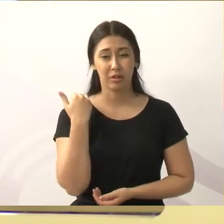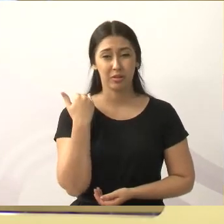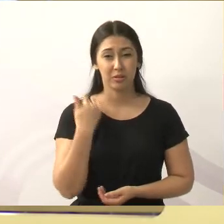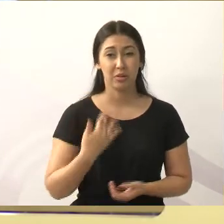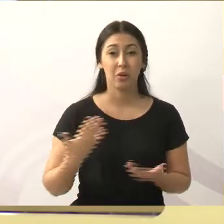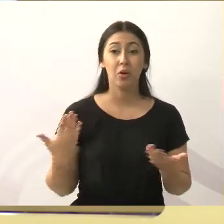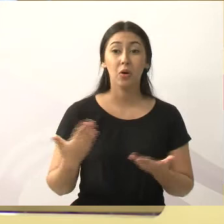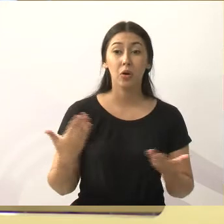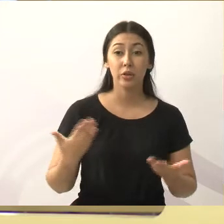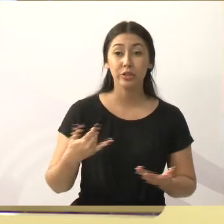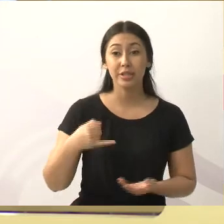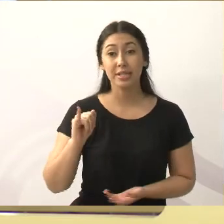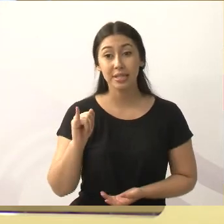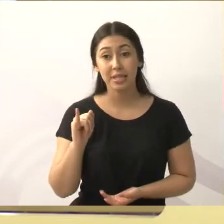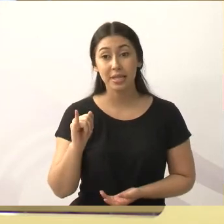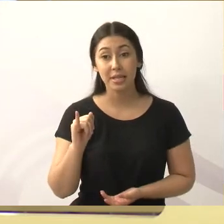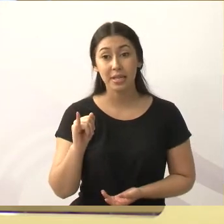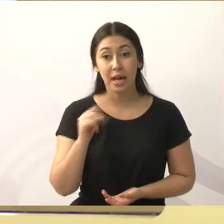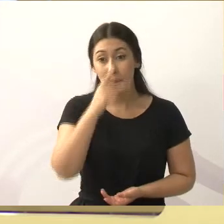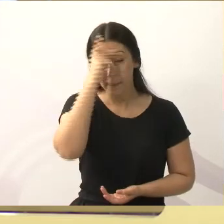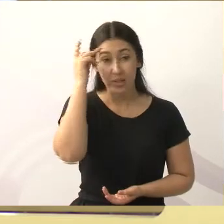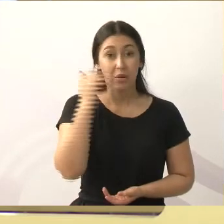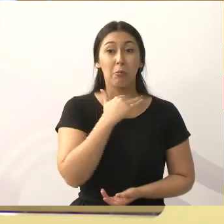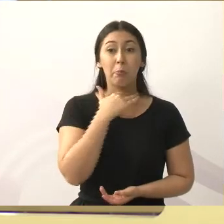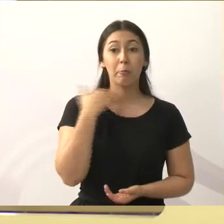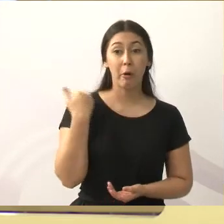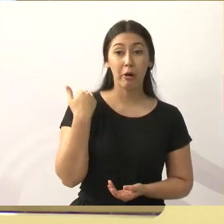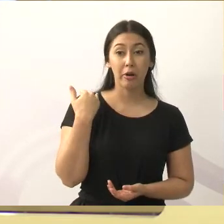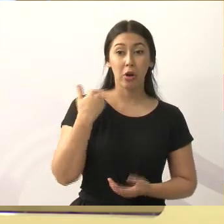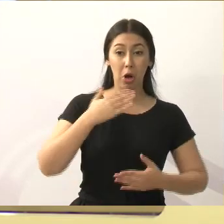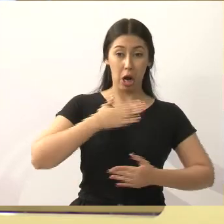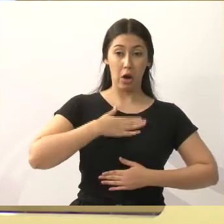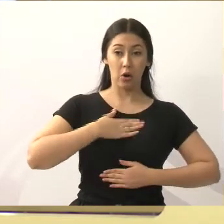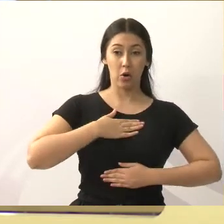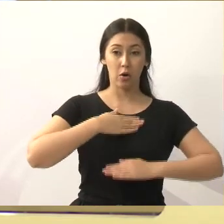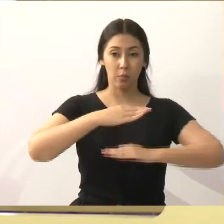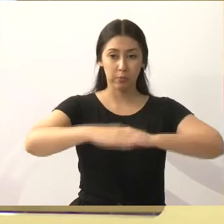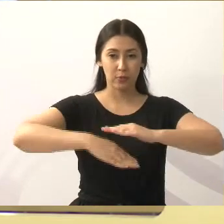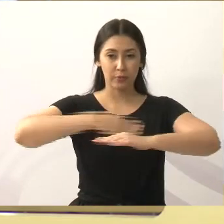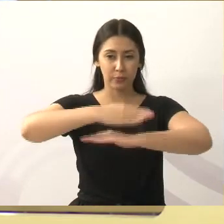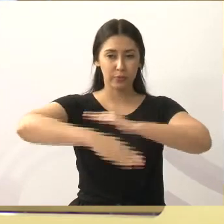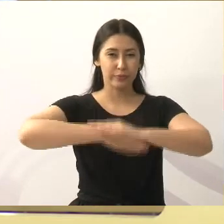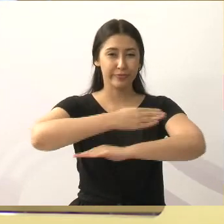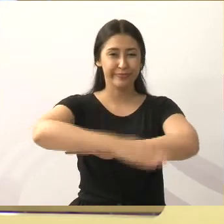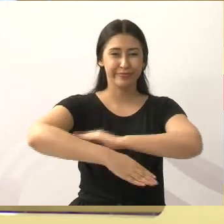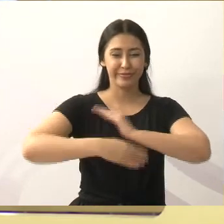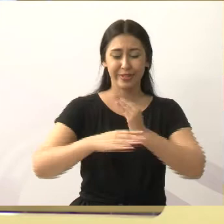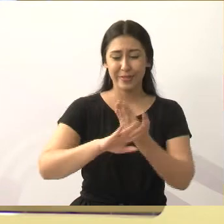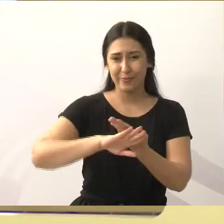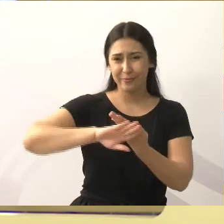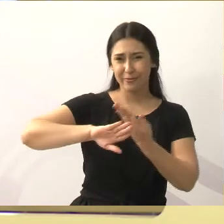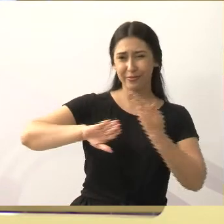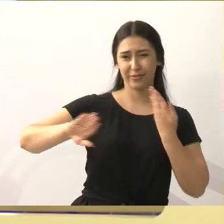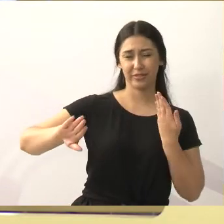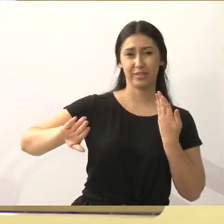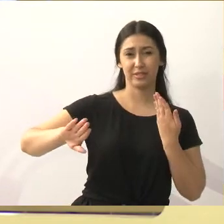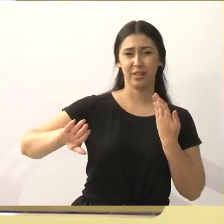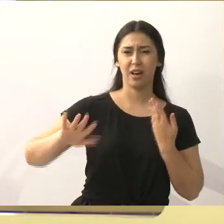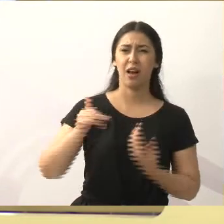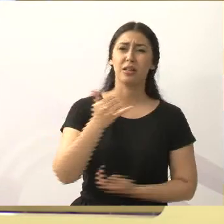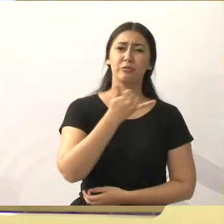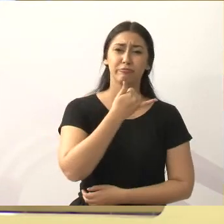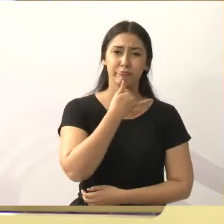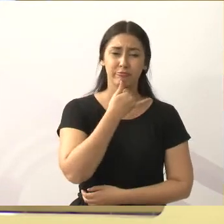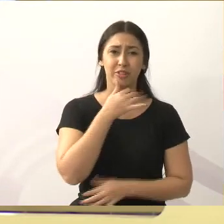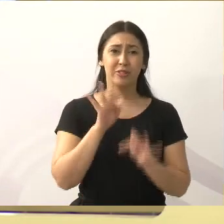Hoje quem morre com essa doença é enrolado no plástico. Ninguém pode chegar perto. Isso é triste